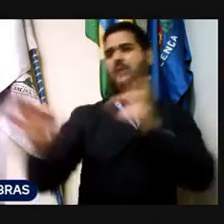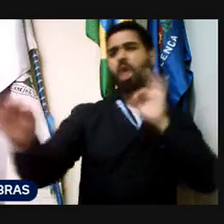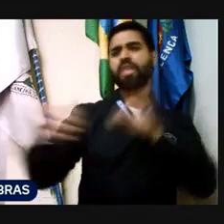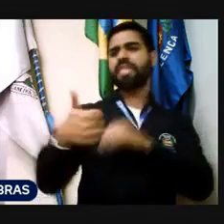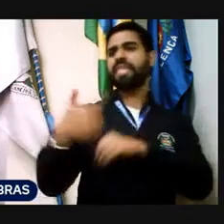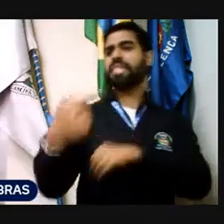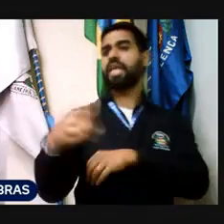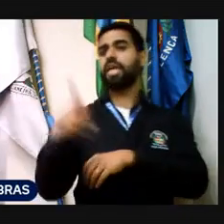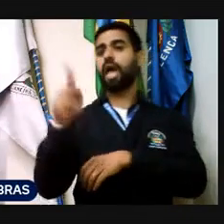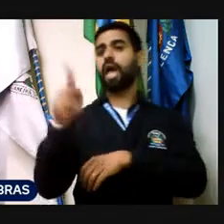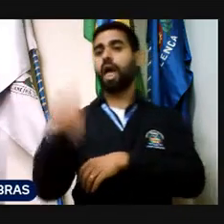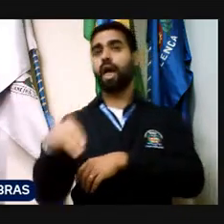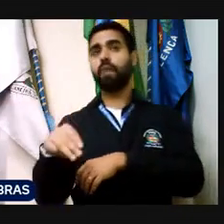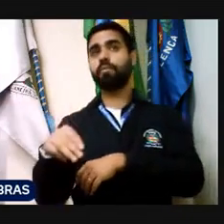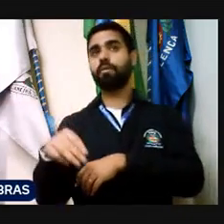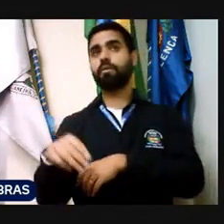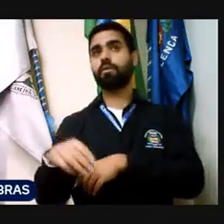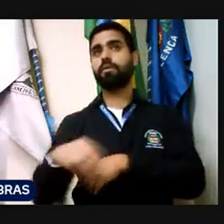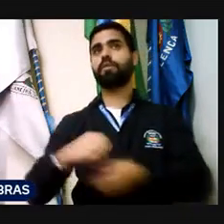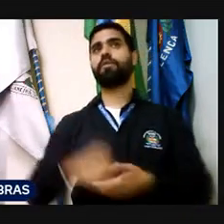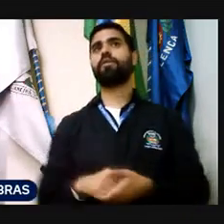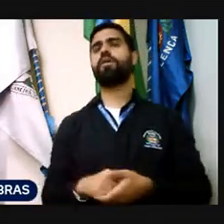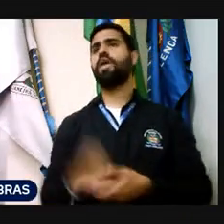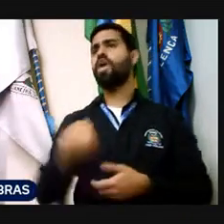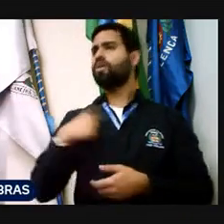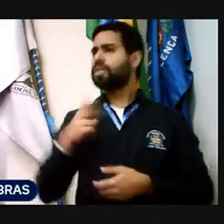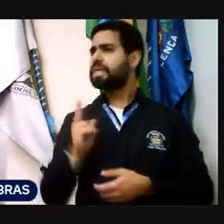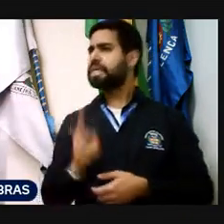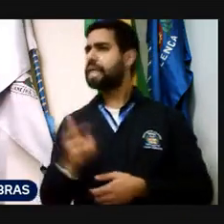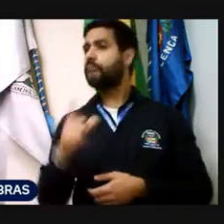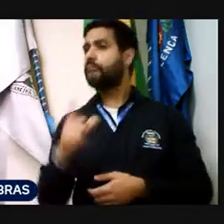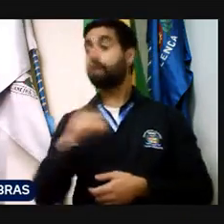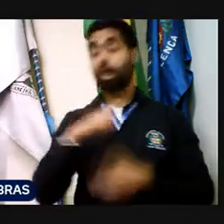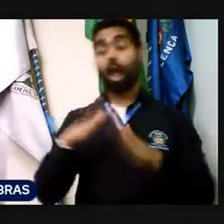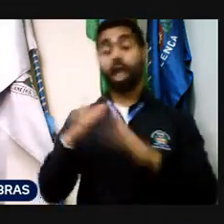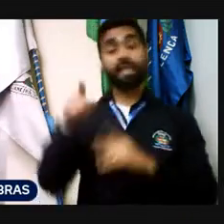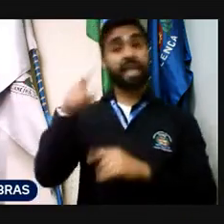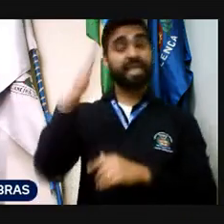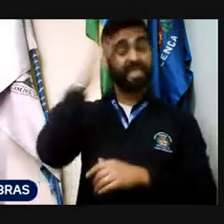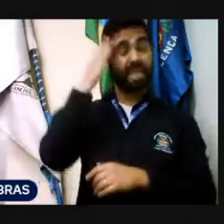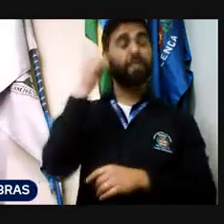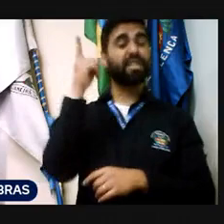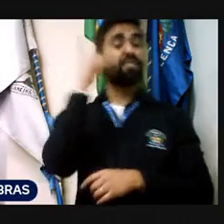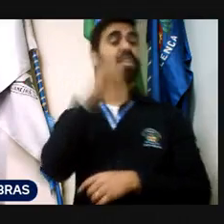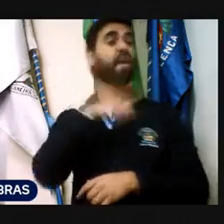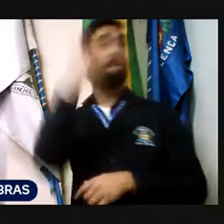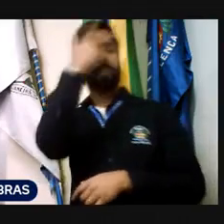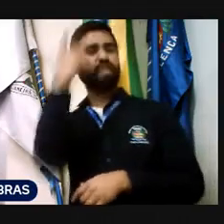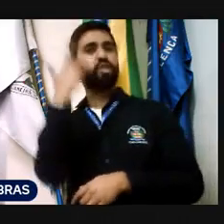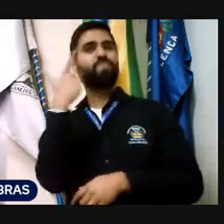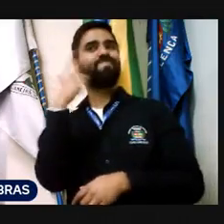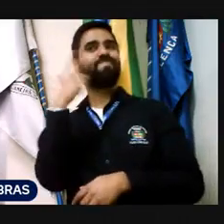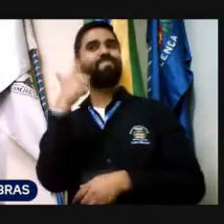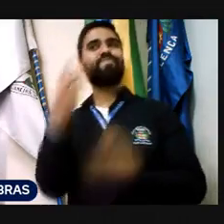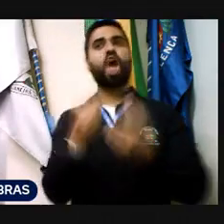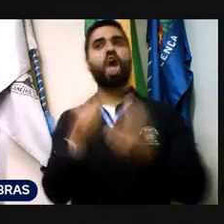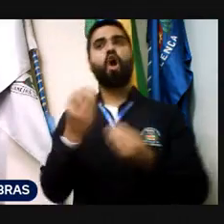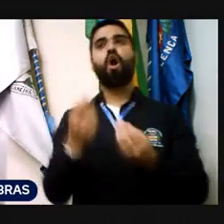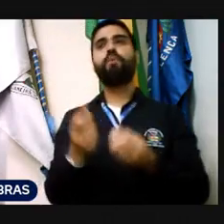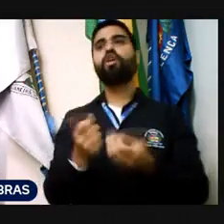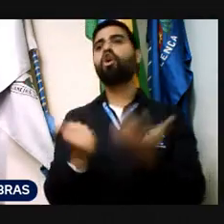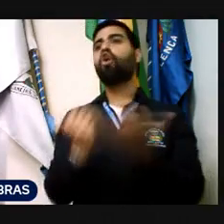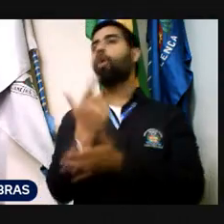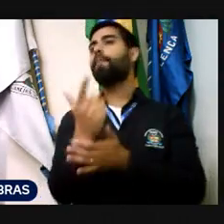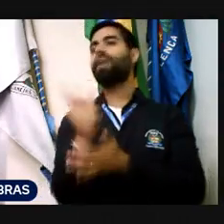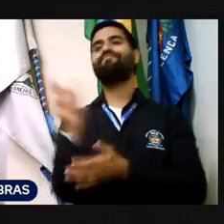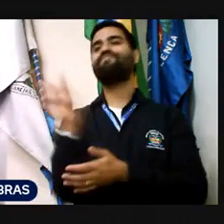e a gente que reside lá, a gente está sempre lá, a gente vê realmente essa dificuldade. Tem gente que realmente não tem condições de pagar uma passagem de ônibus, gente.